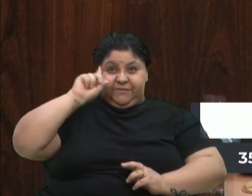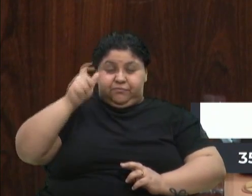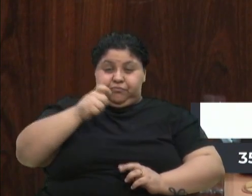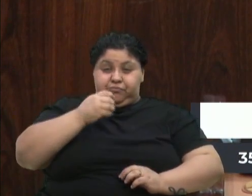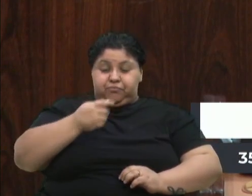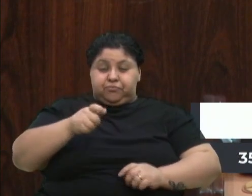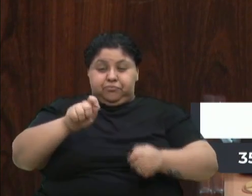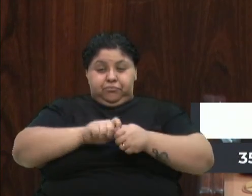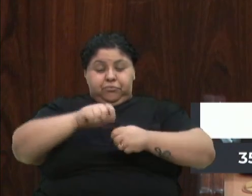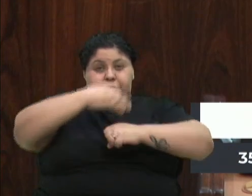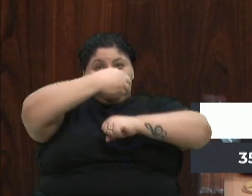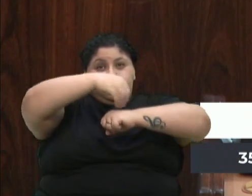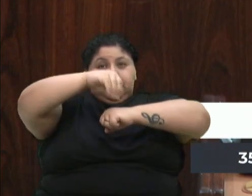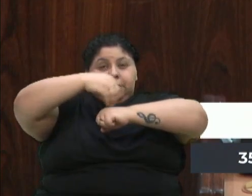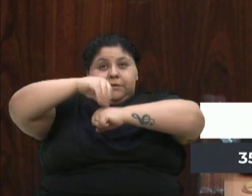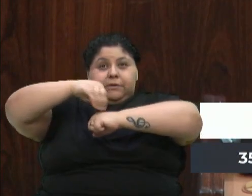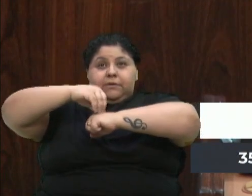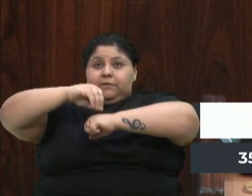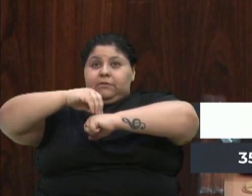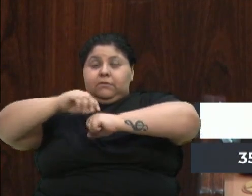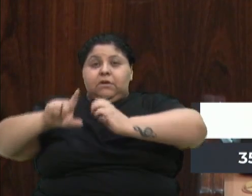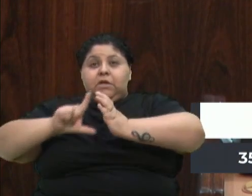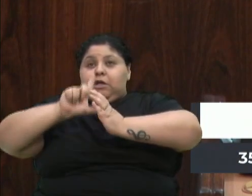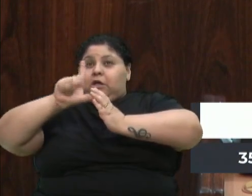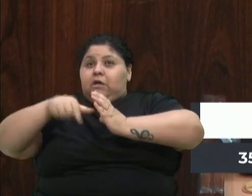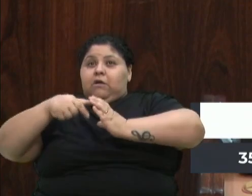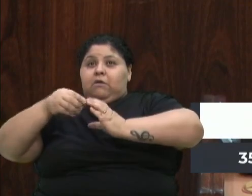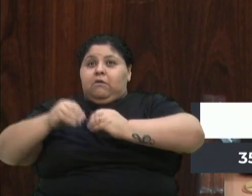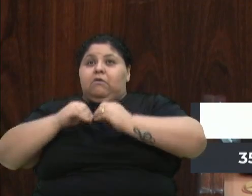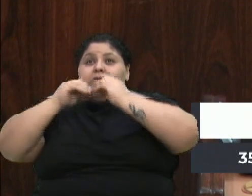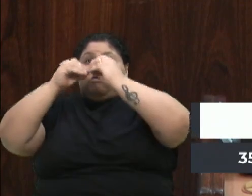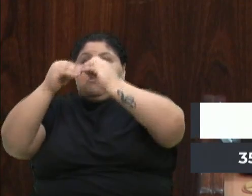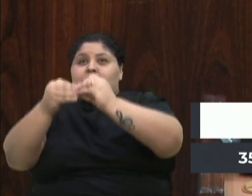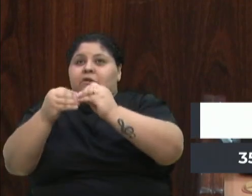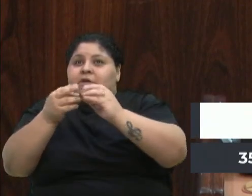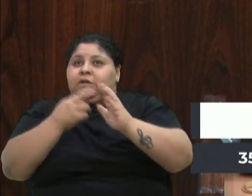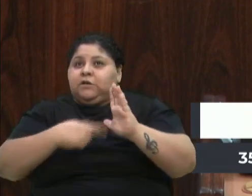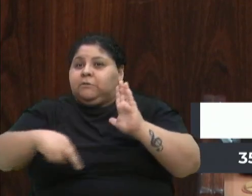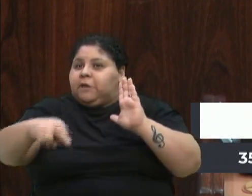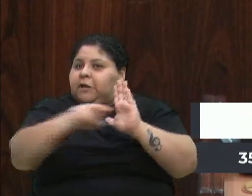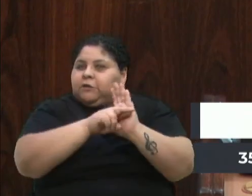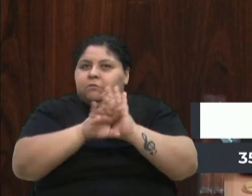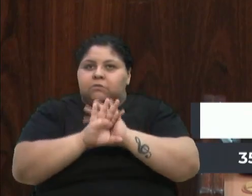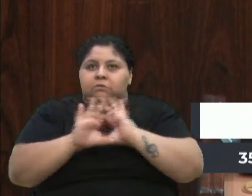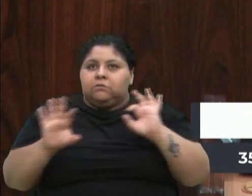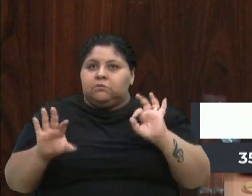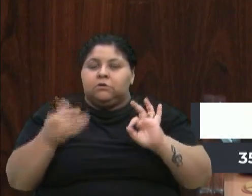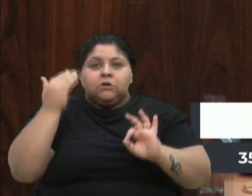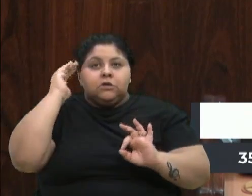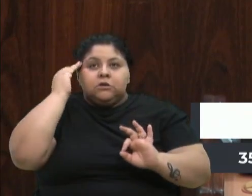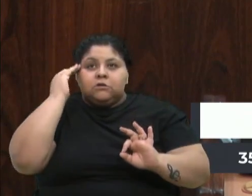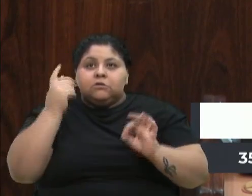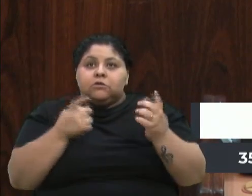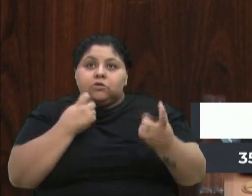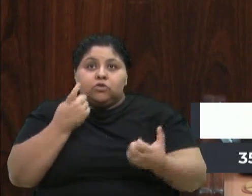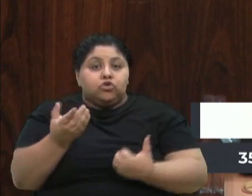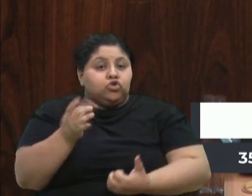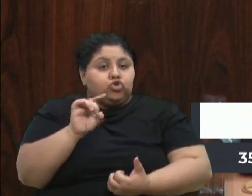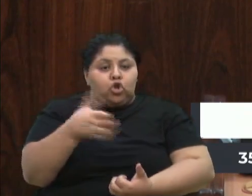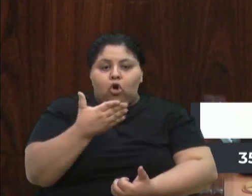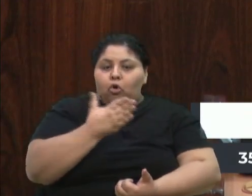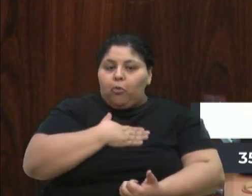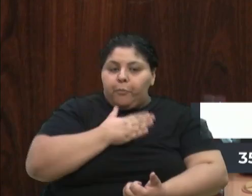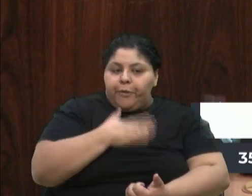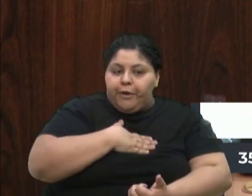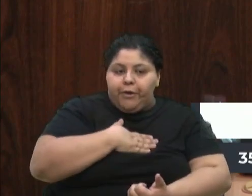as nossas indicações, elas não recebem sequer resposta. Eu não sei se isso é algo que acontece comigo, apenas no